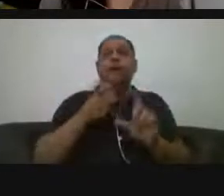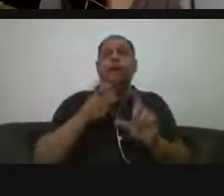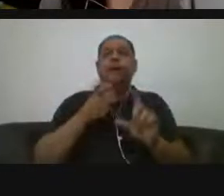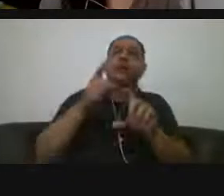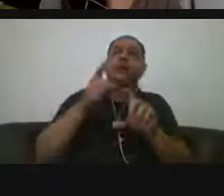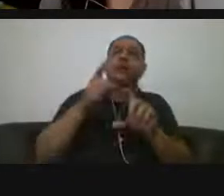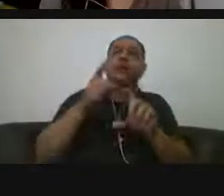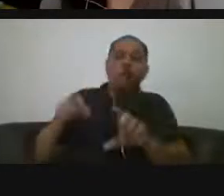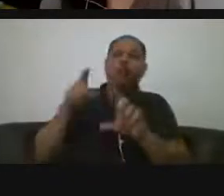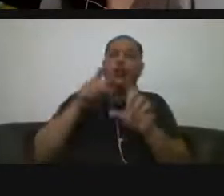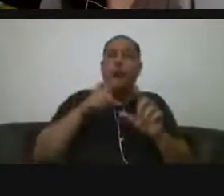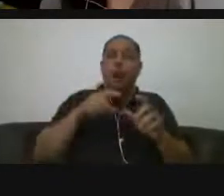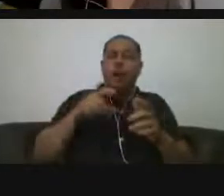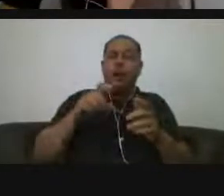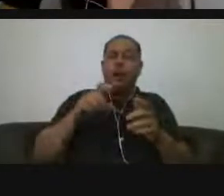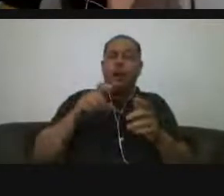sem